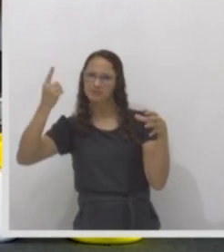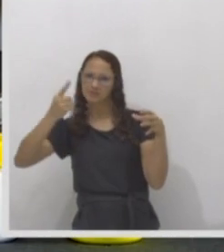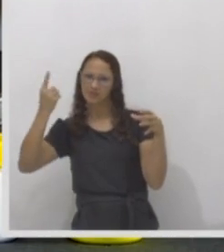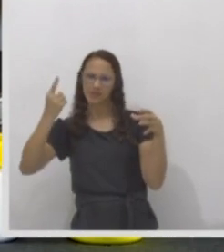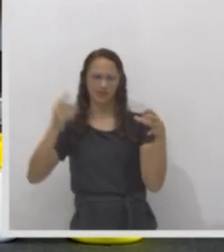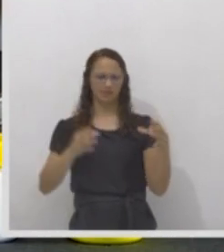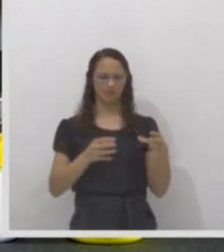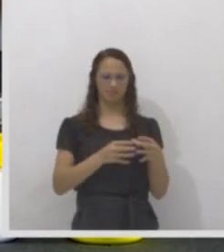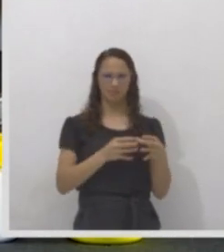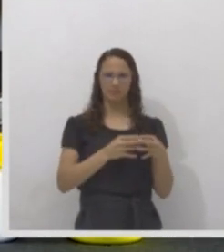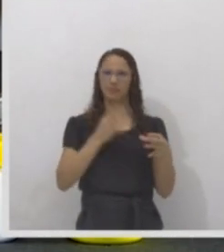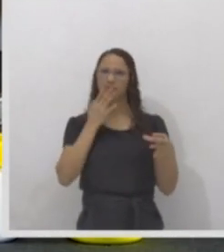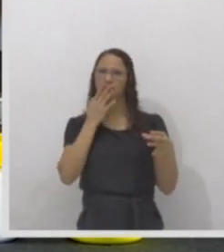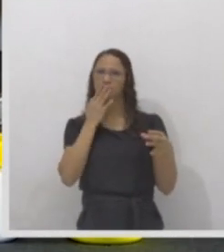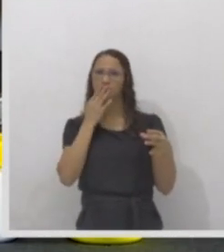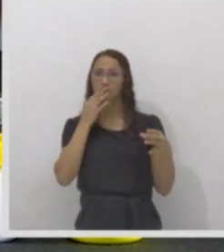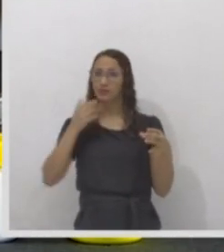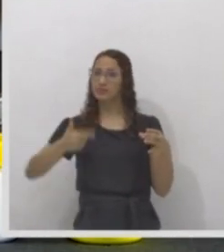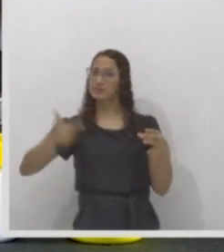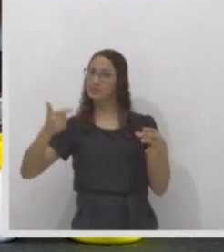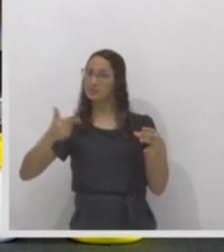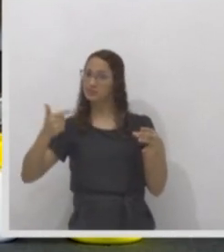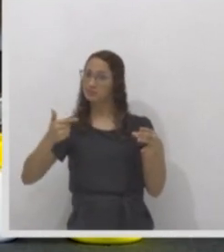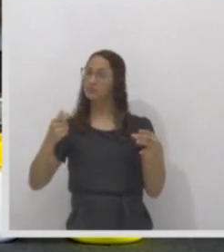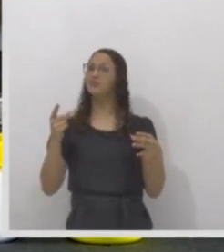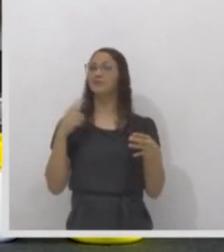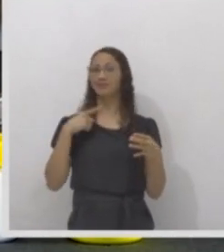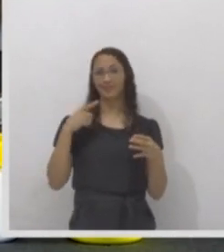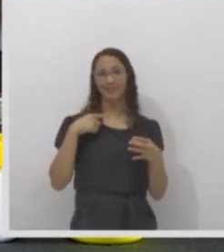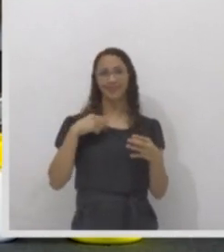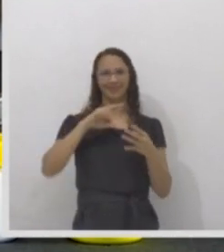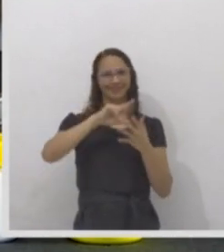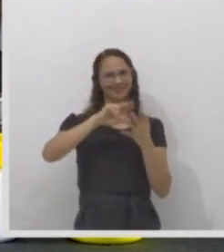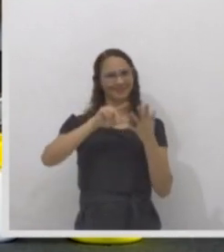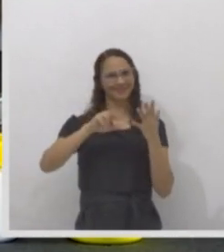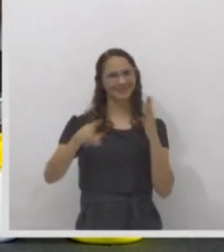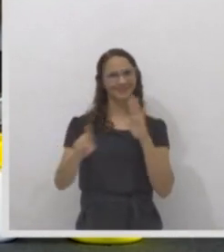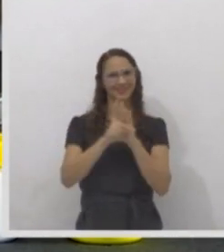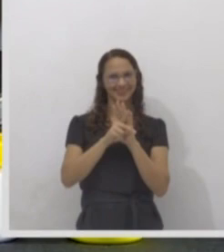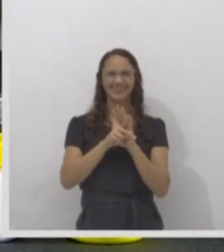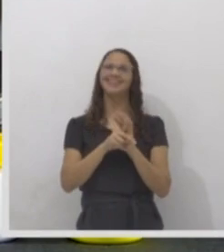uma das muitas classificações que as cores têm. Você já deve ter ouvido falar de cores quentes,